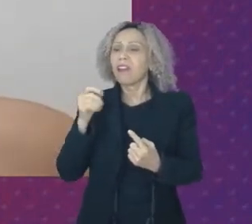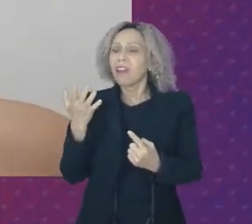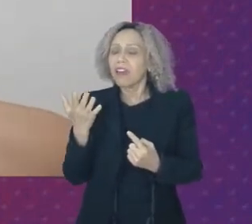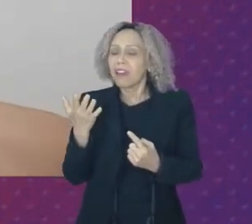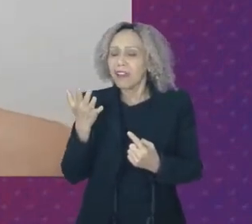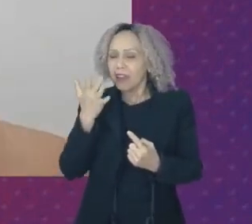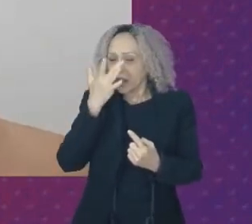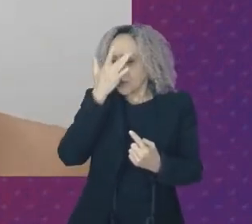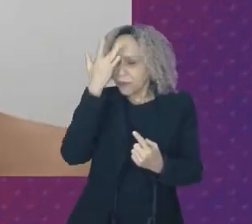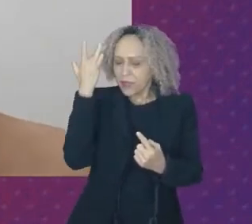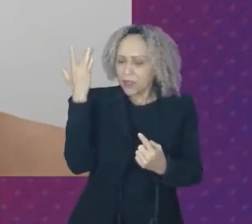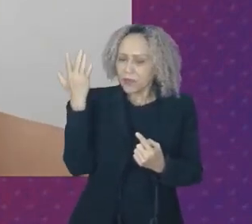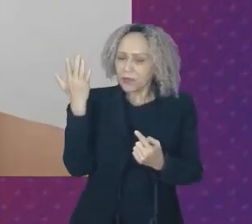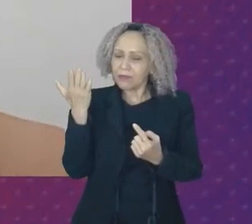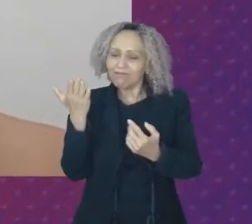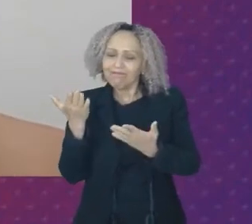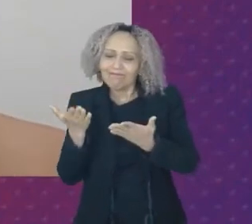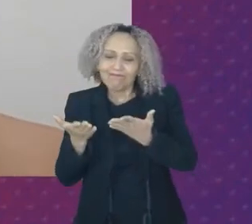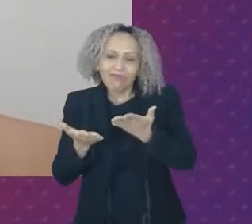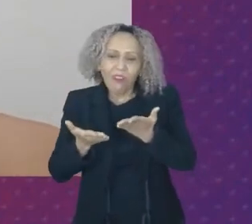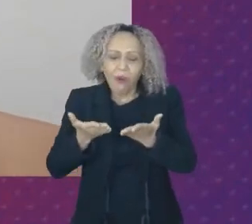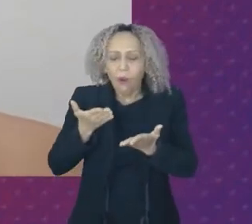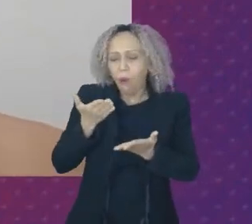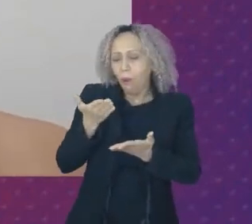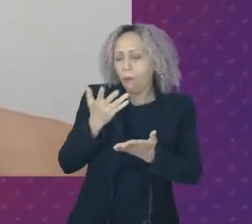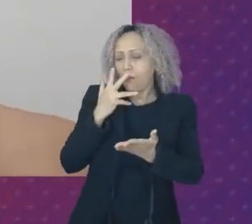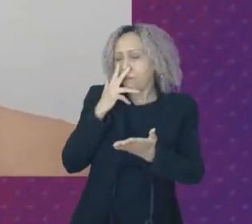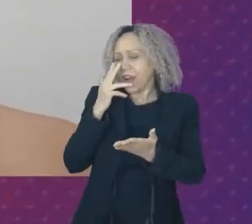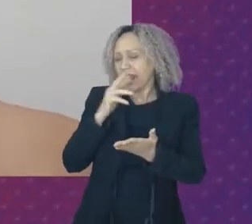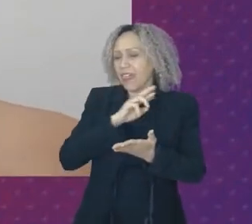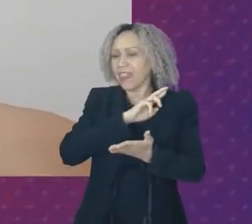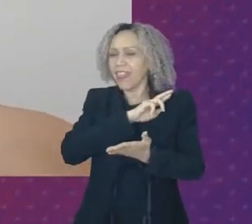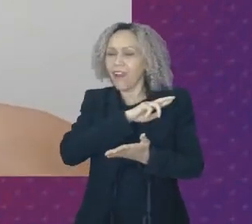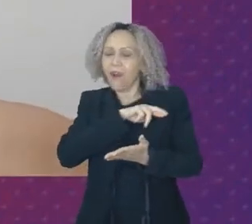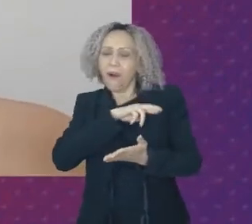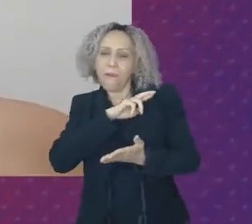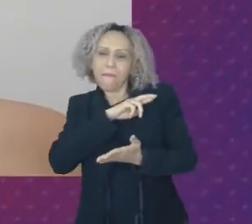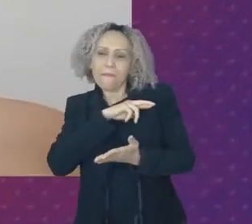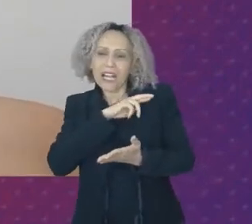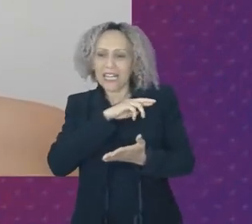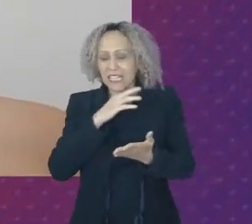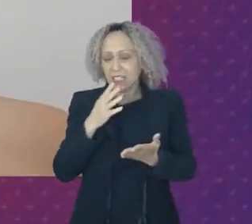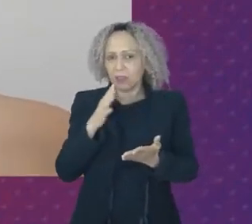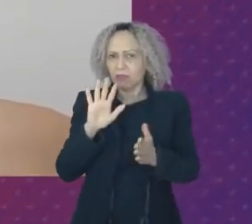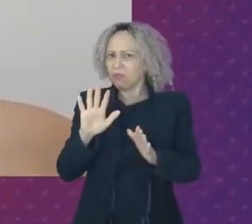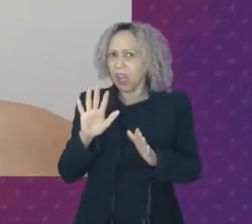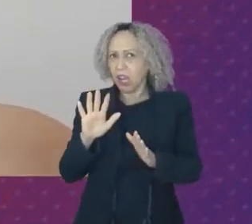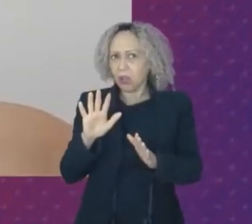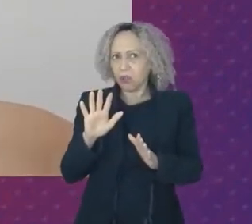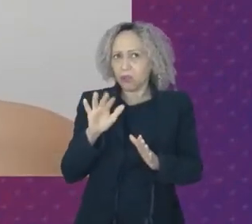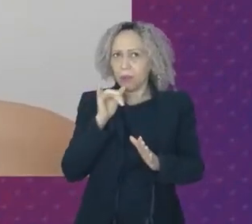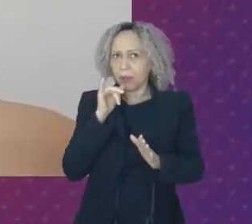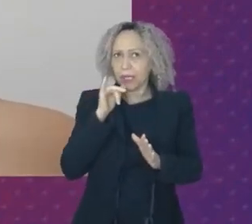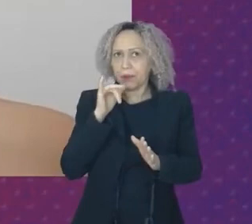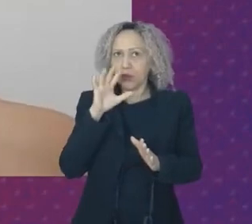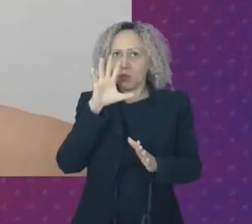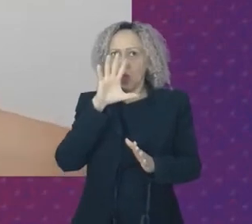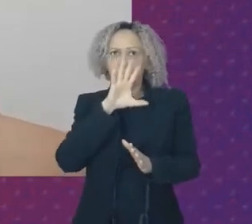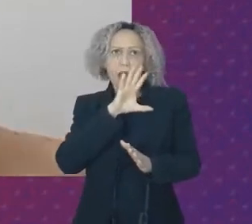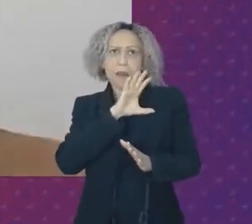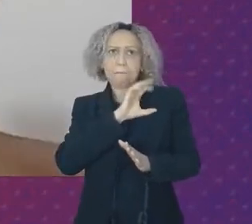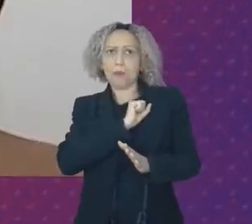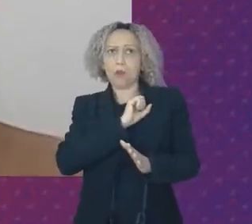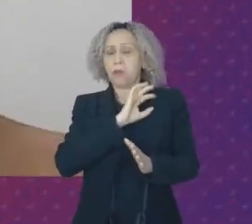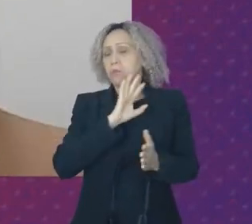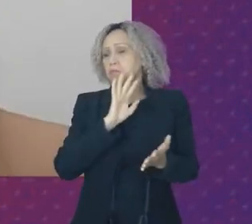sentimento romântico, o ponto principal desse arquétipo não é necessariamente o amor, é mais a personalização,